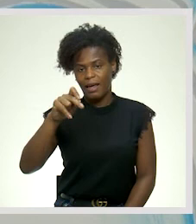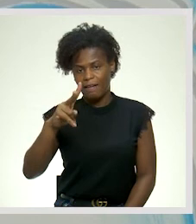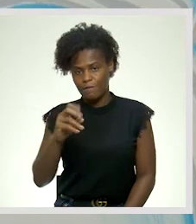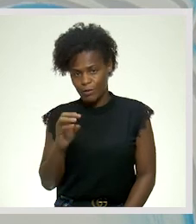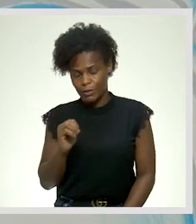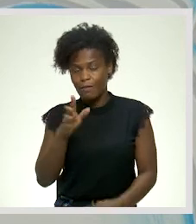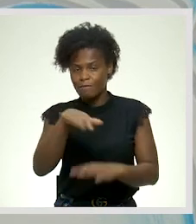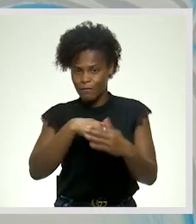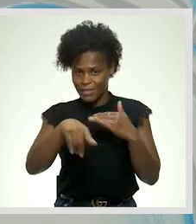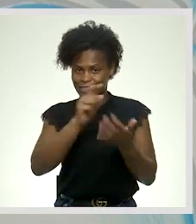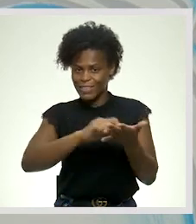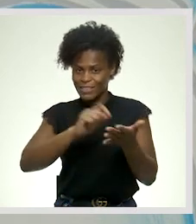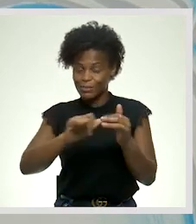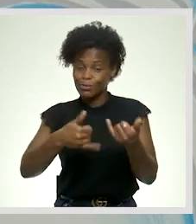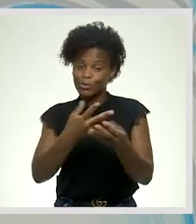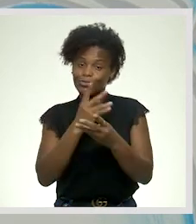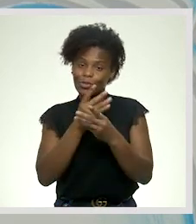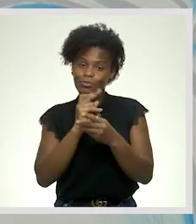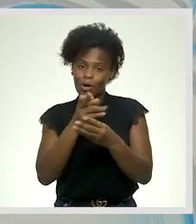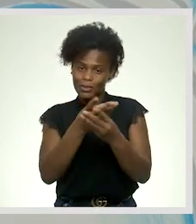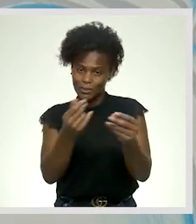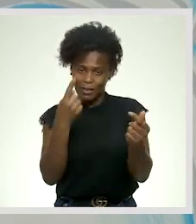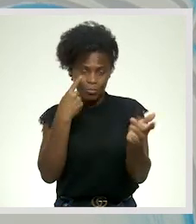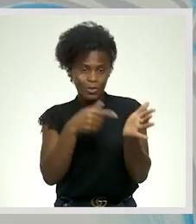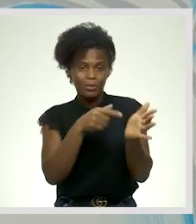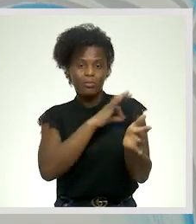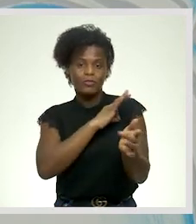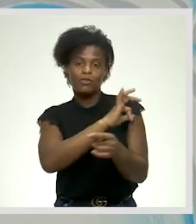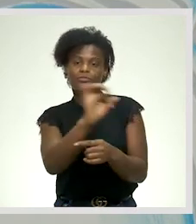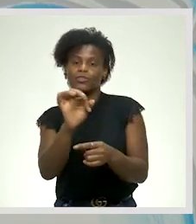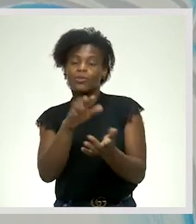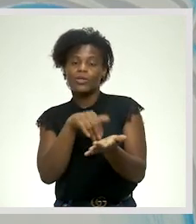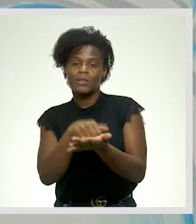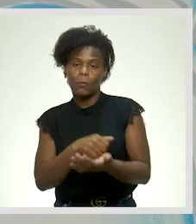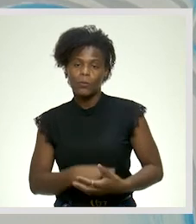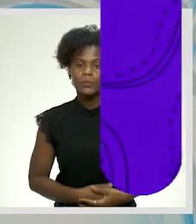e apresente o resultado ao seu professor para correção e aperfeiçoamento.